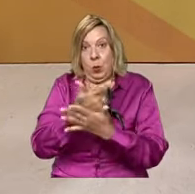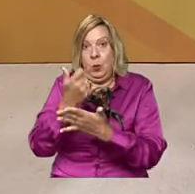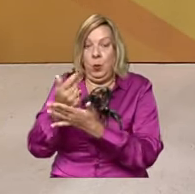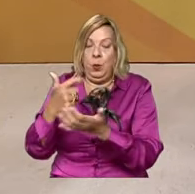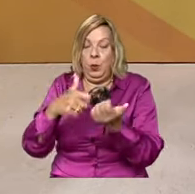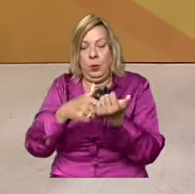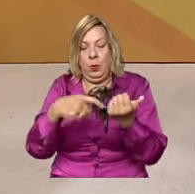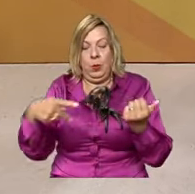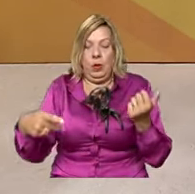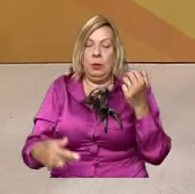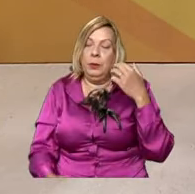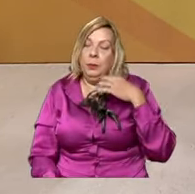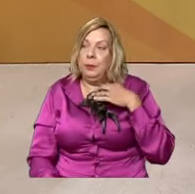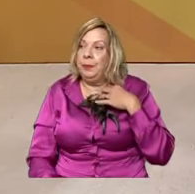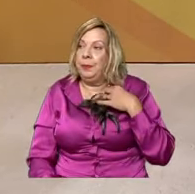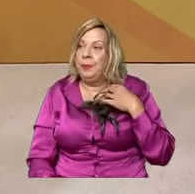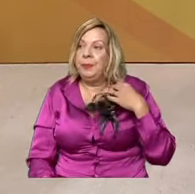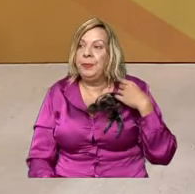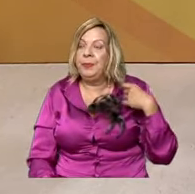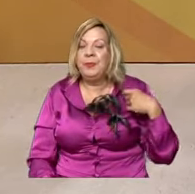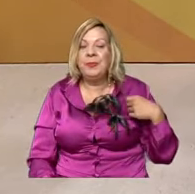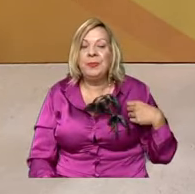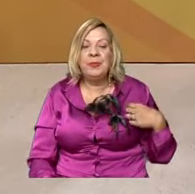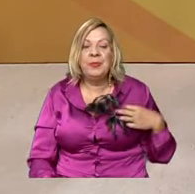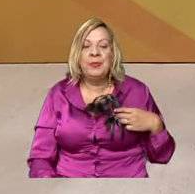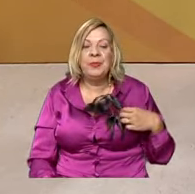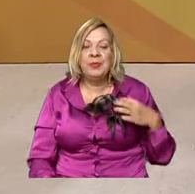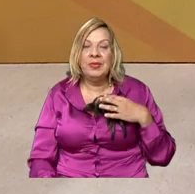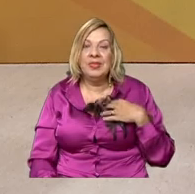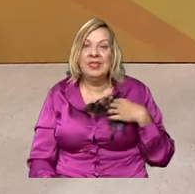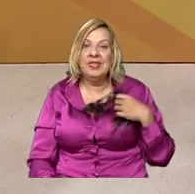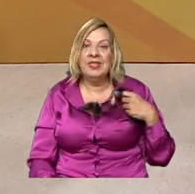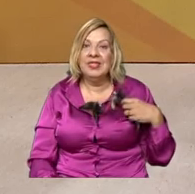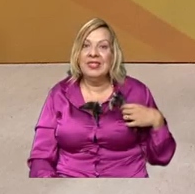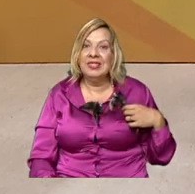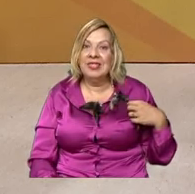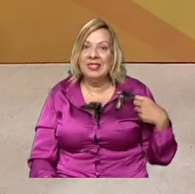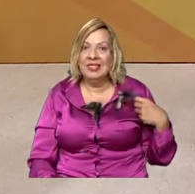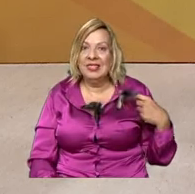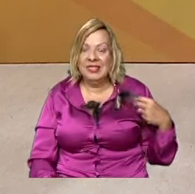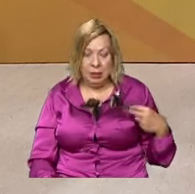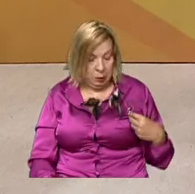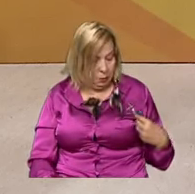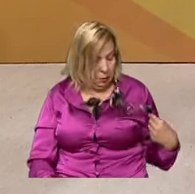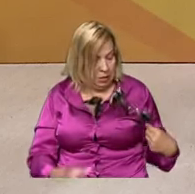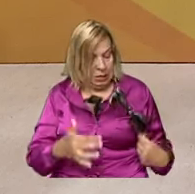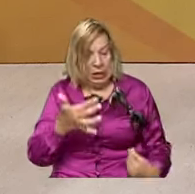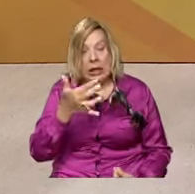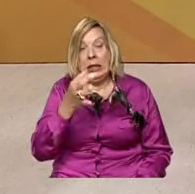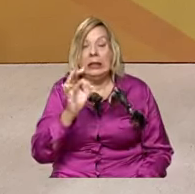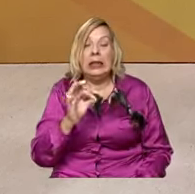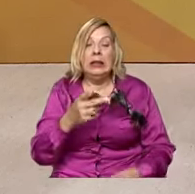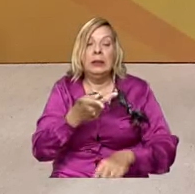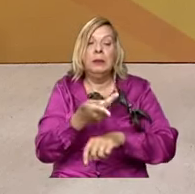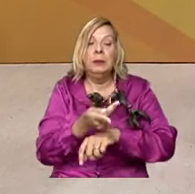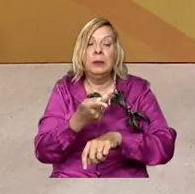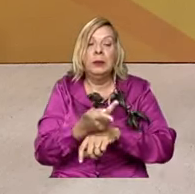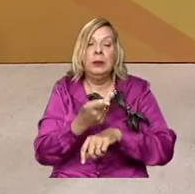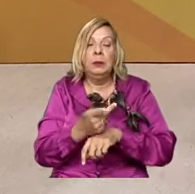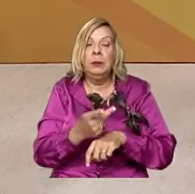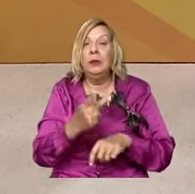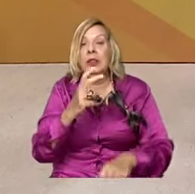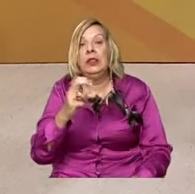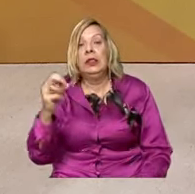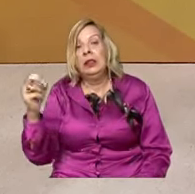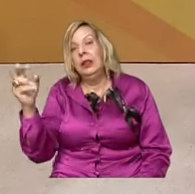domingão, então nós estamos aí, tem 10 prêmios de R$500 chegando agora para você e a gente já